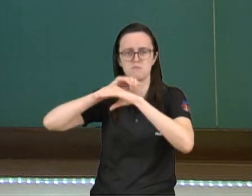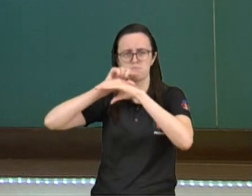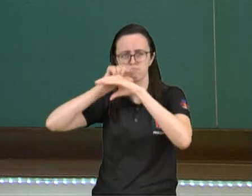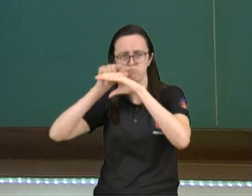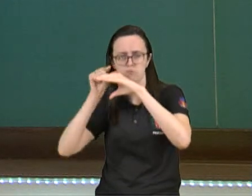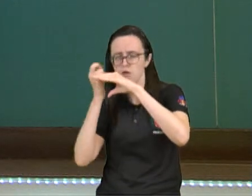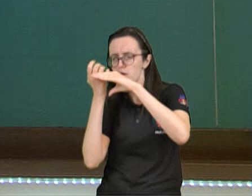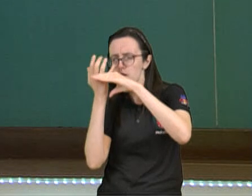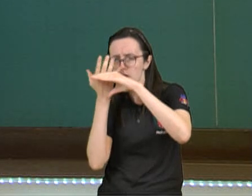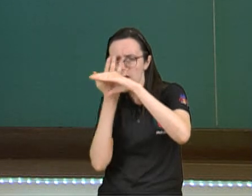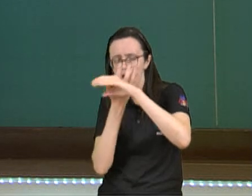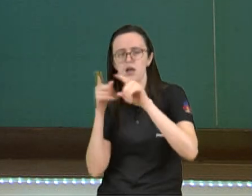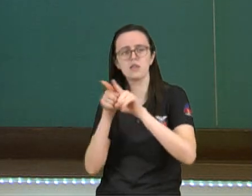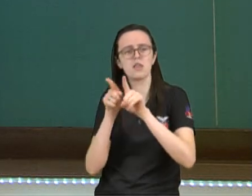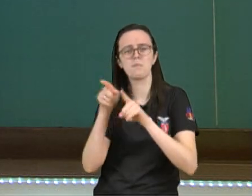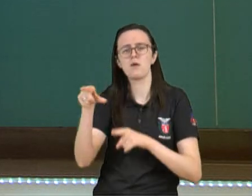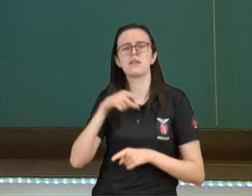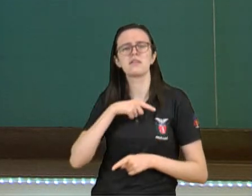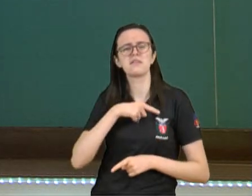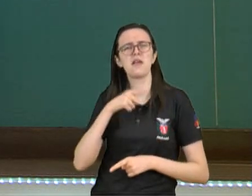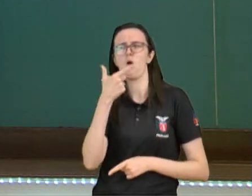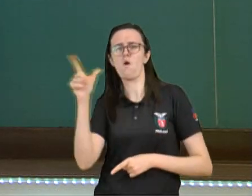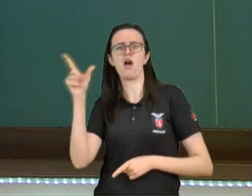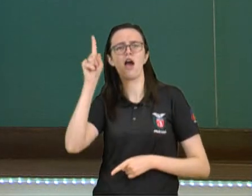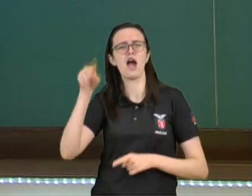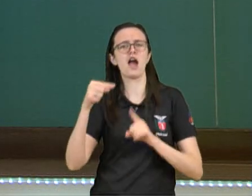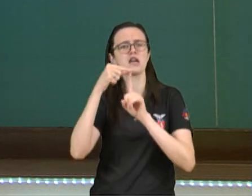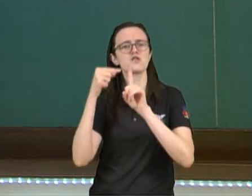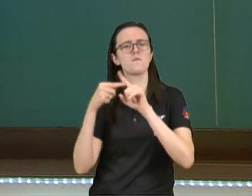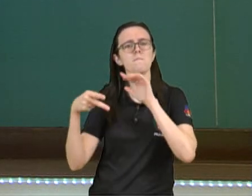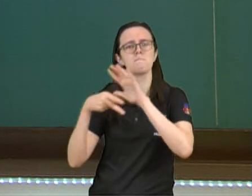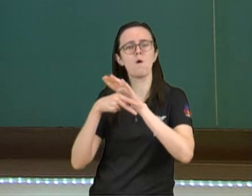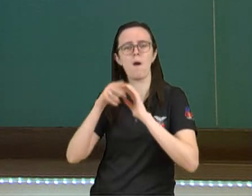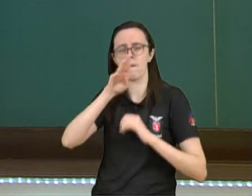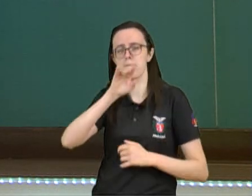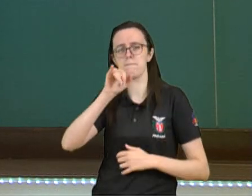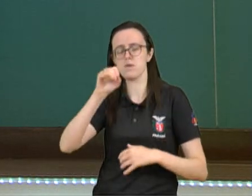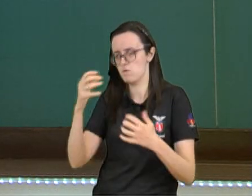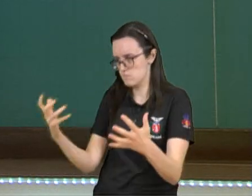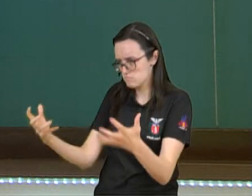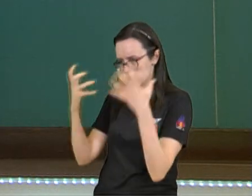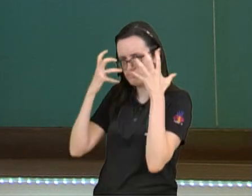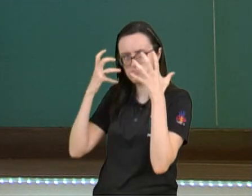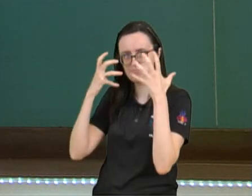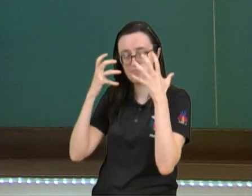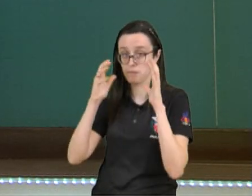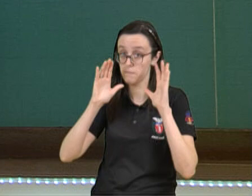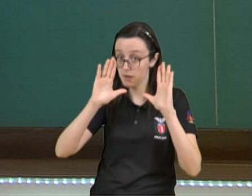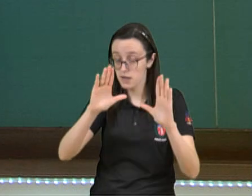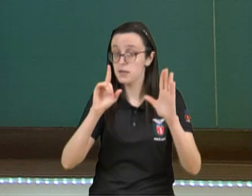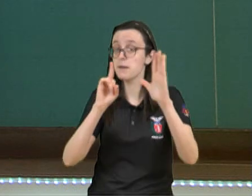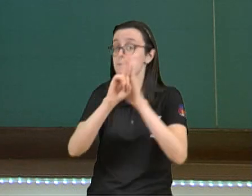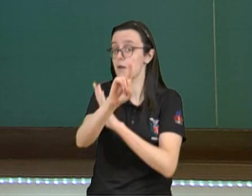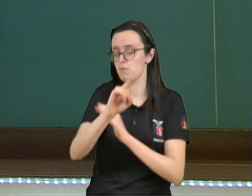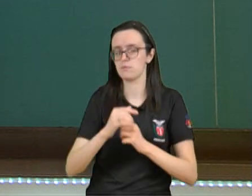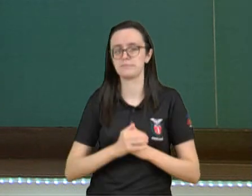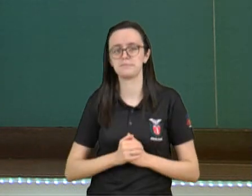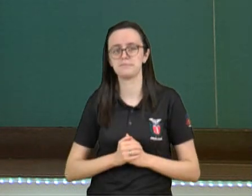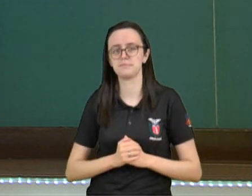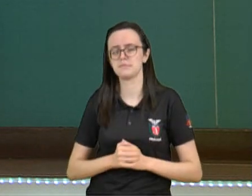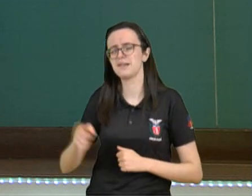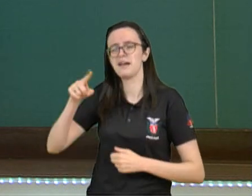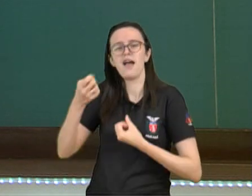que participam de um fenômeno, de um processo chamado bioluminescência. E ele pergunta,